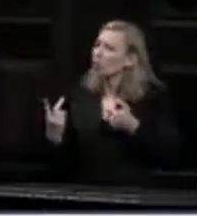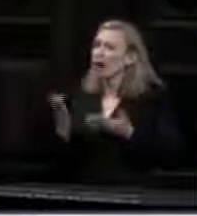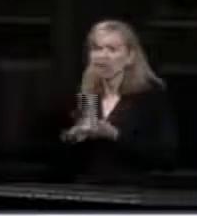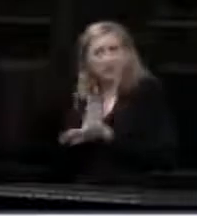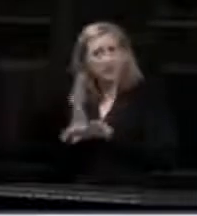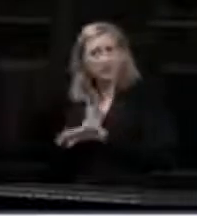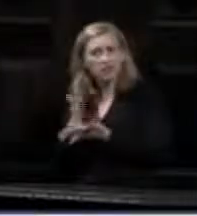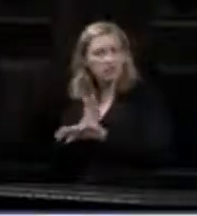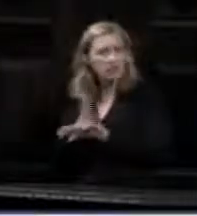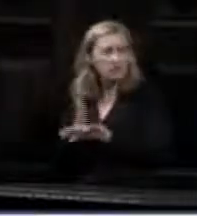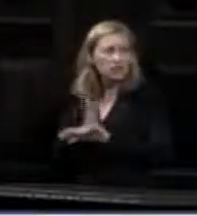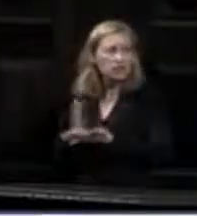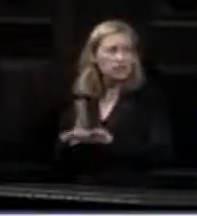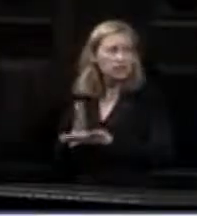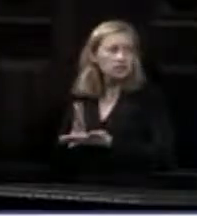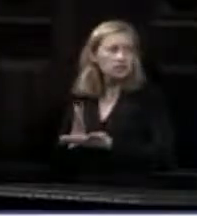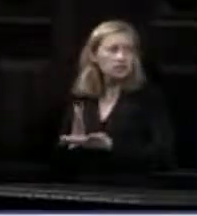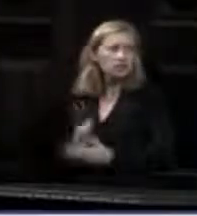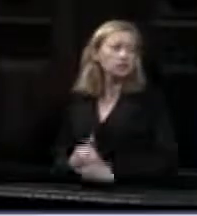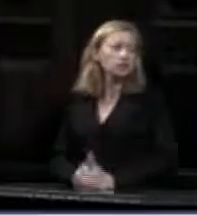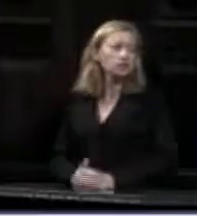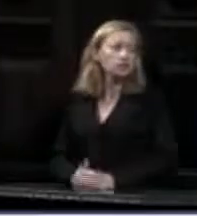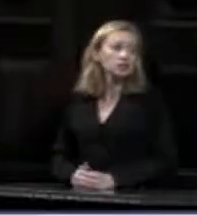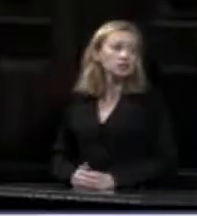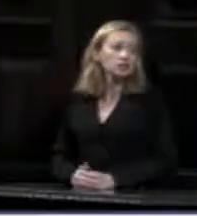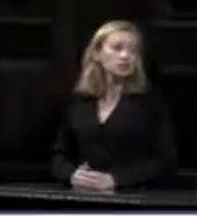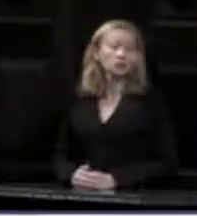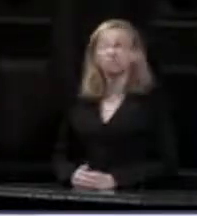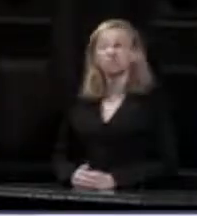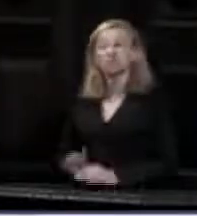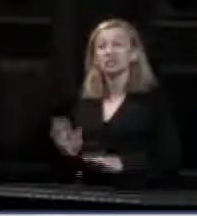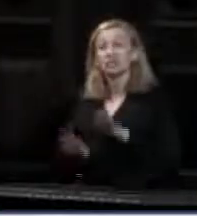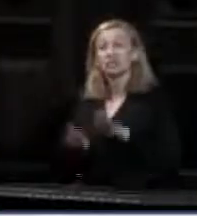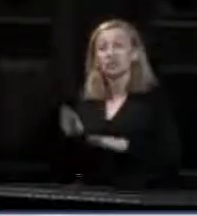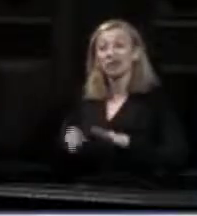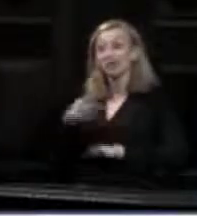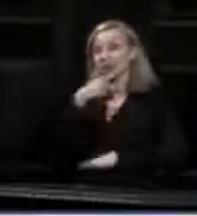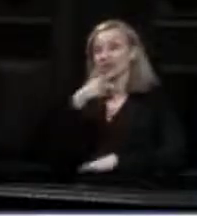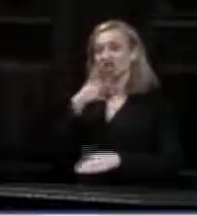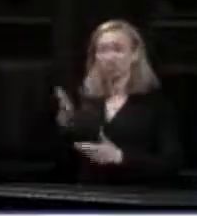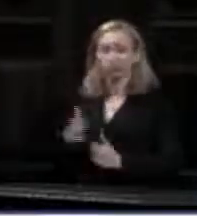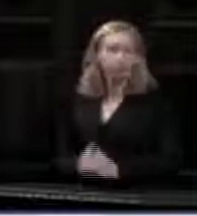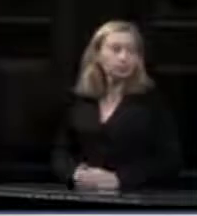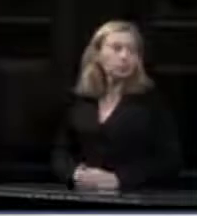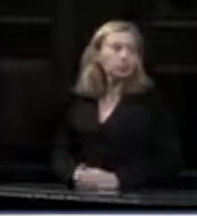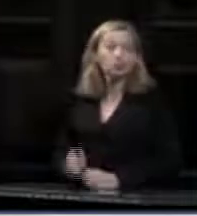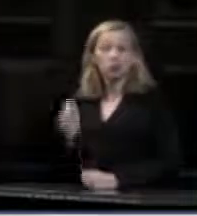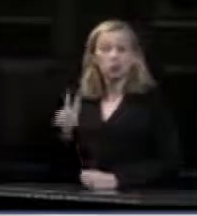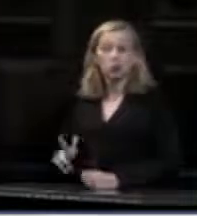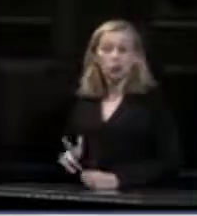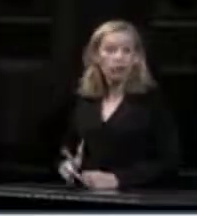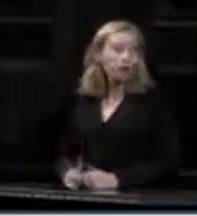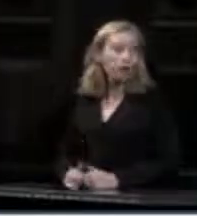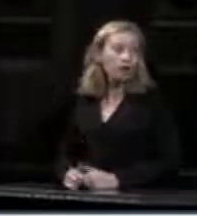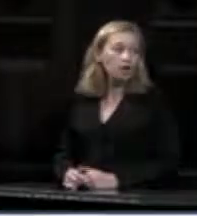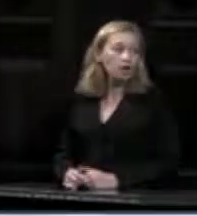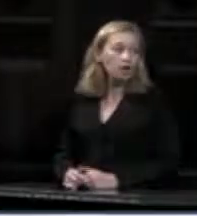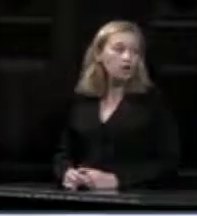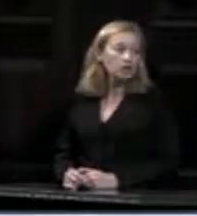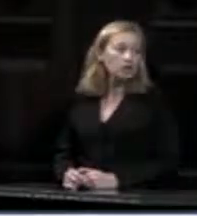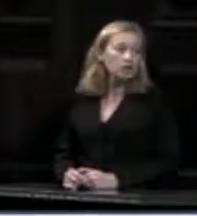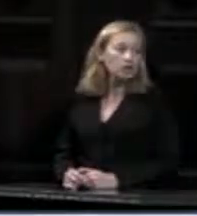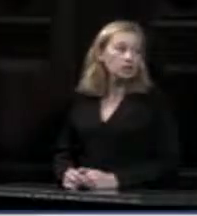da cúpula partidária isto é aqueles que são mais